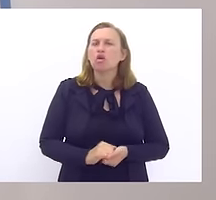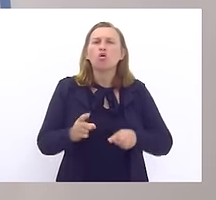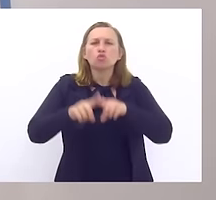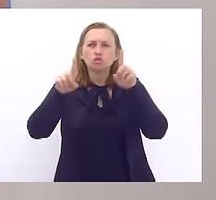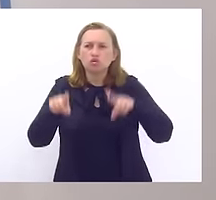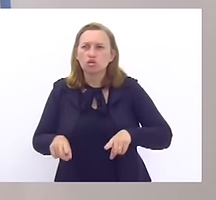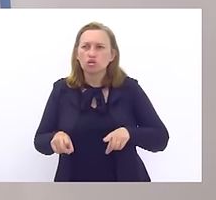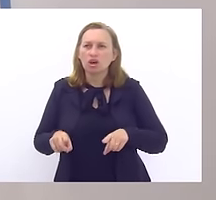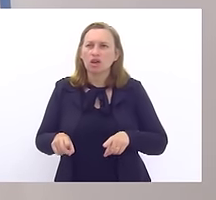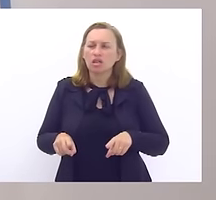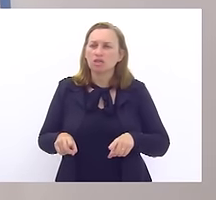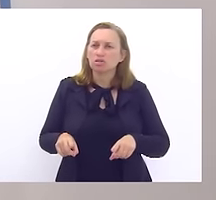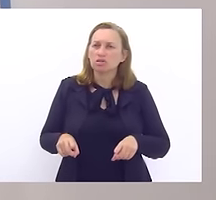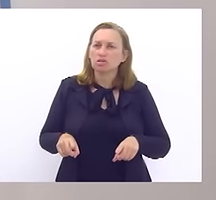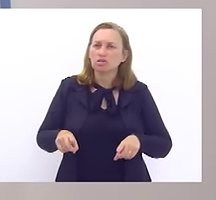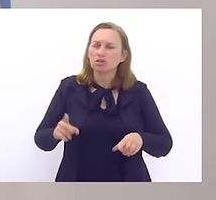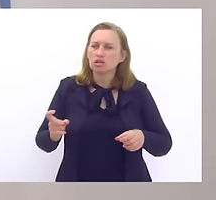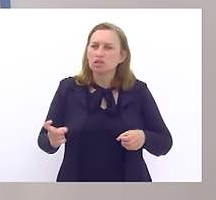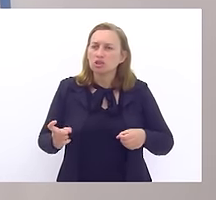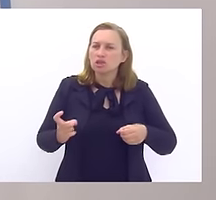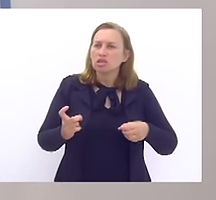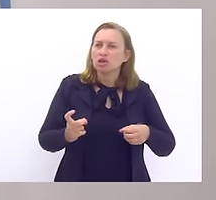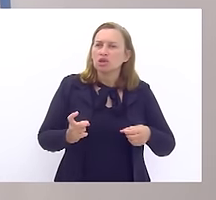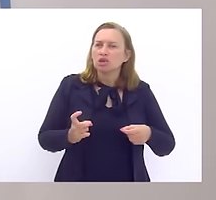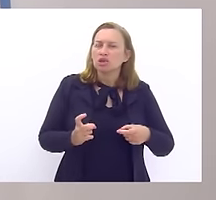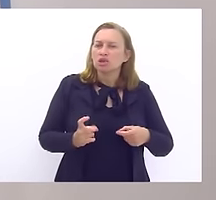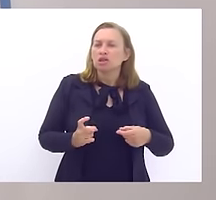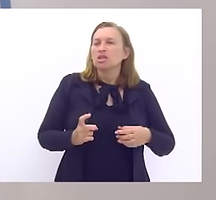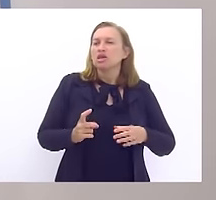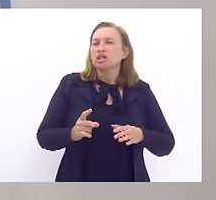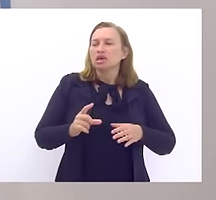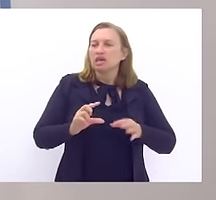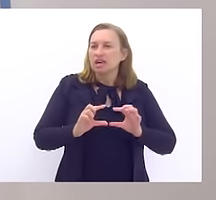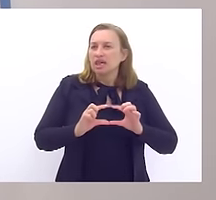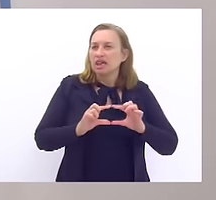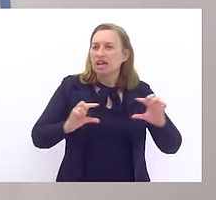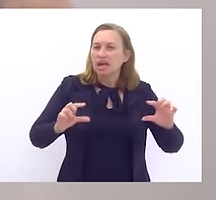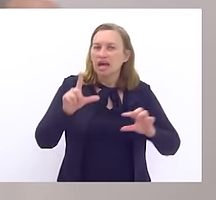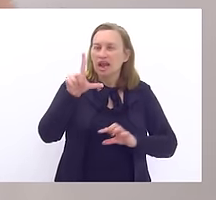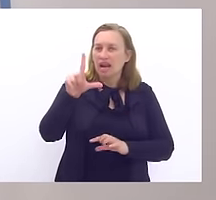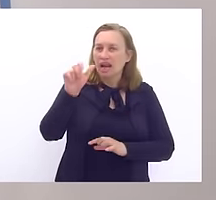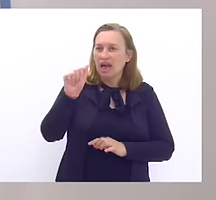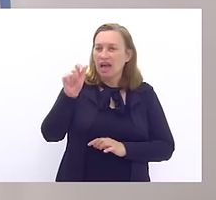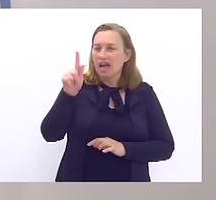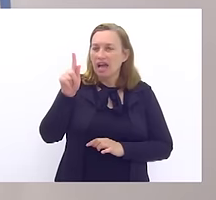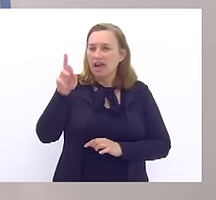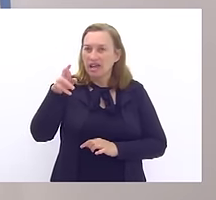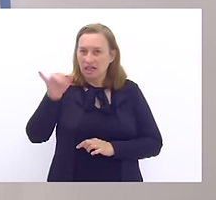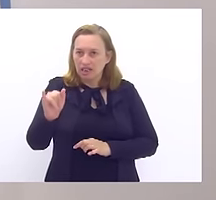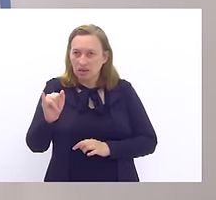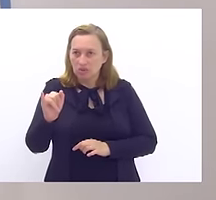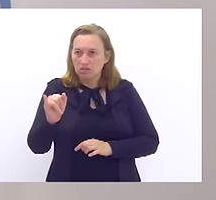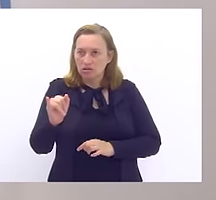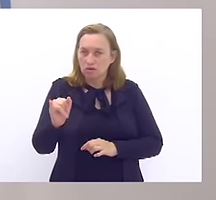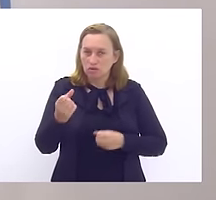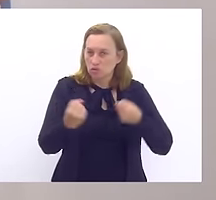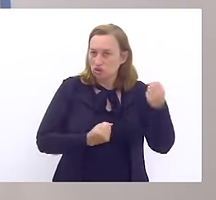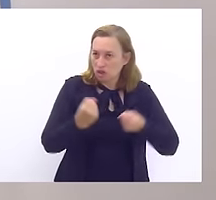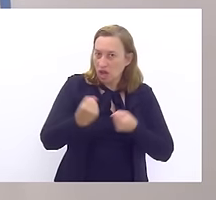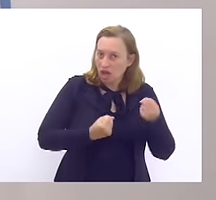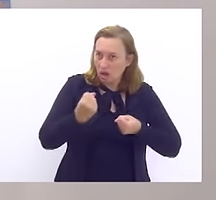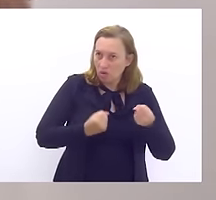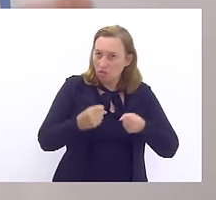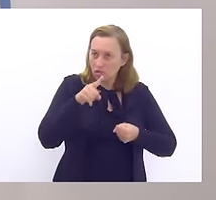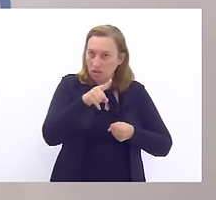funcionários que lacram os veículos não tem poder de polícia para isso não é entregue ao cidadão um alto de apreensão os